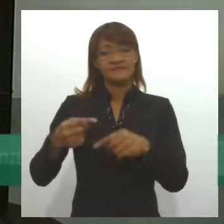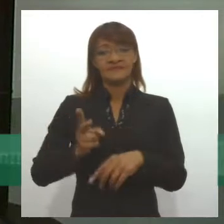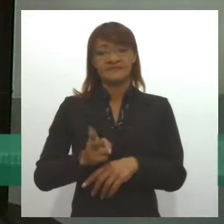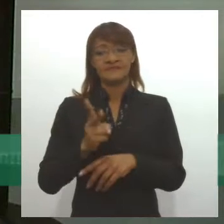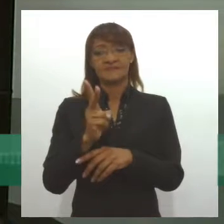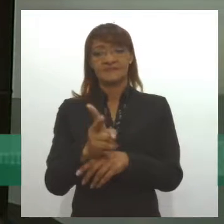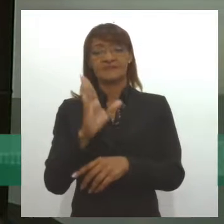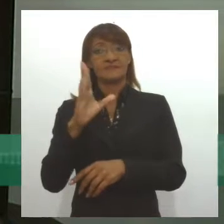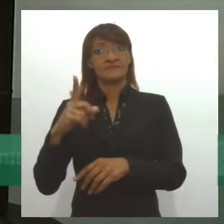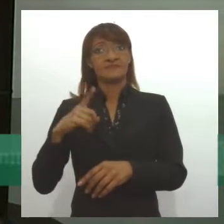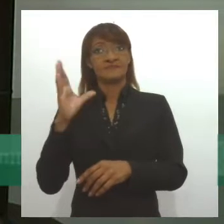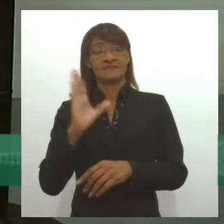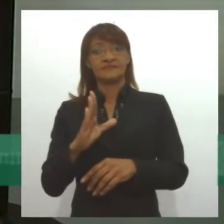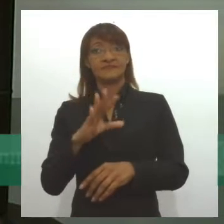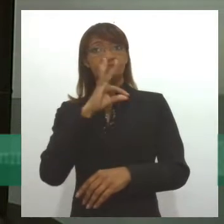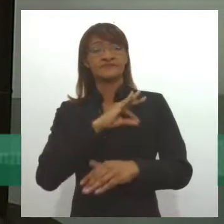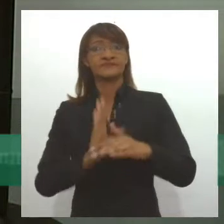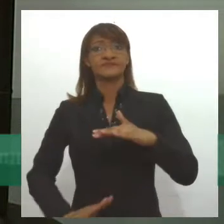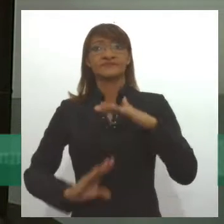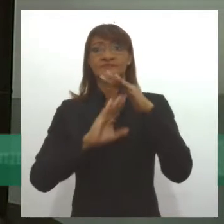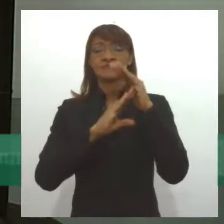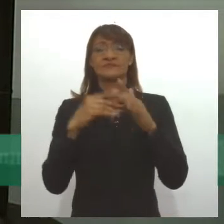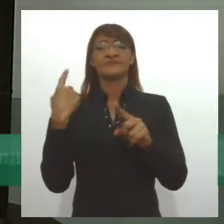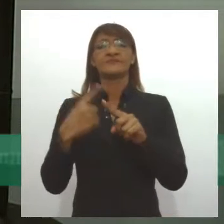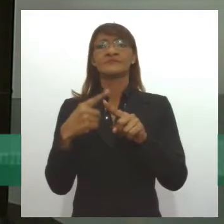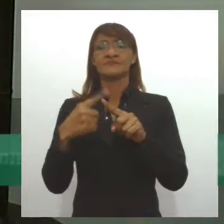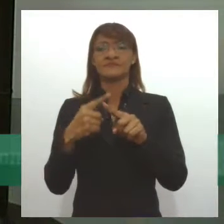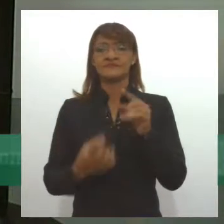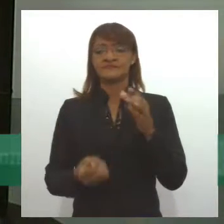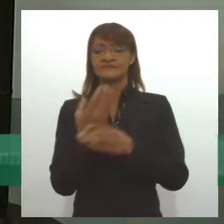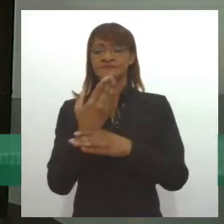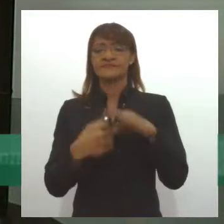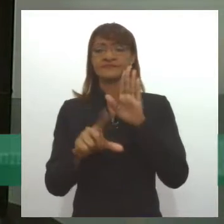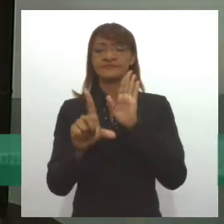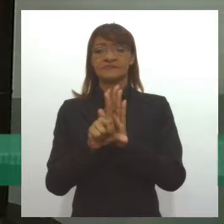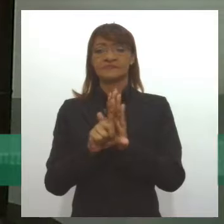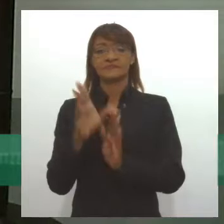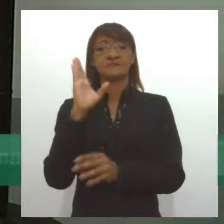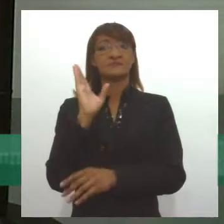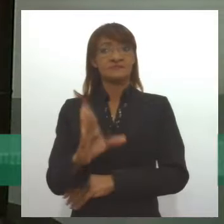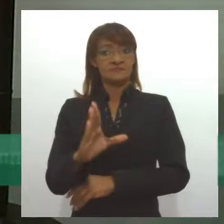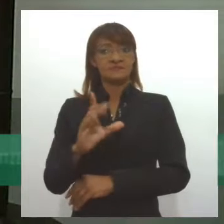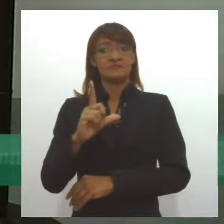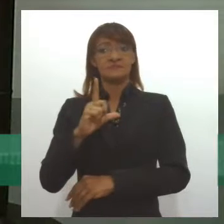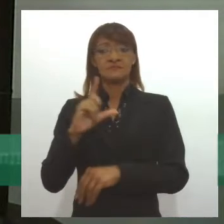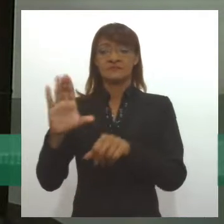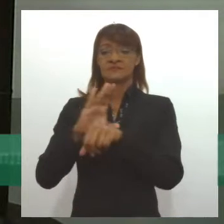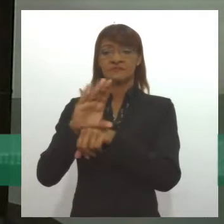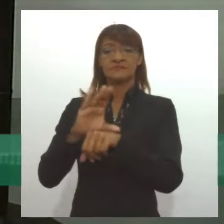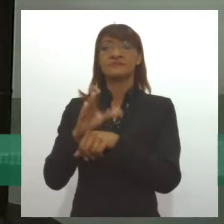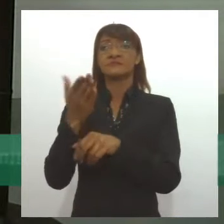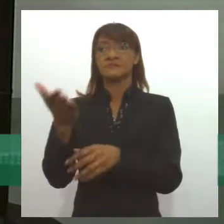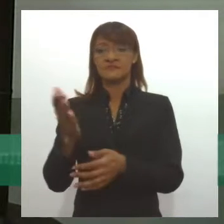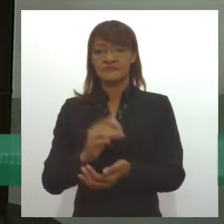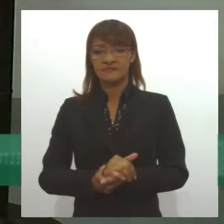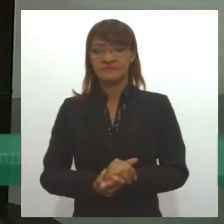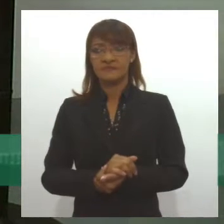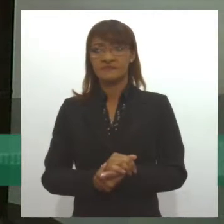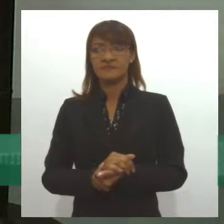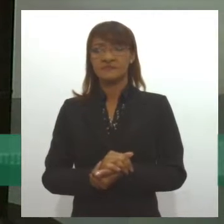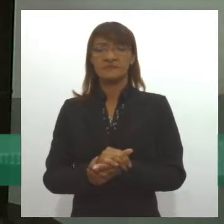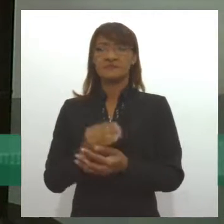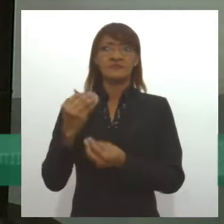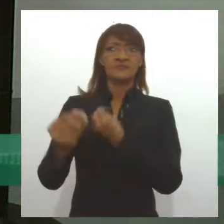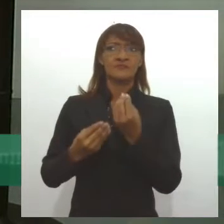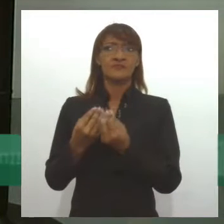os supersalários é: por que se criar uma lei que já é estabelecida na Constituição? Que brechas são